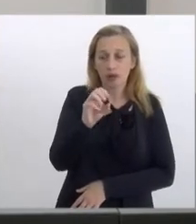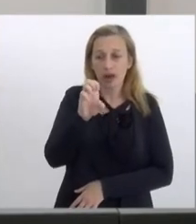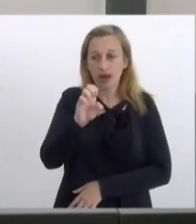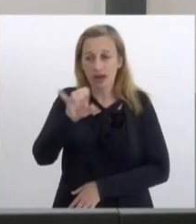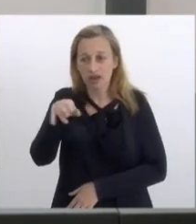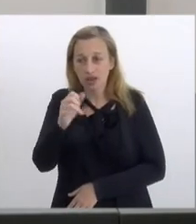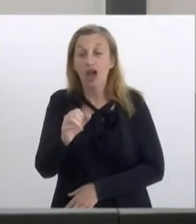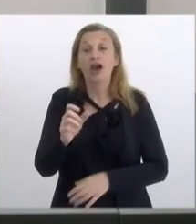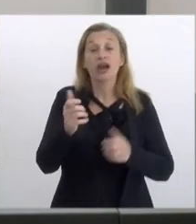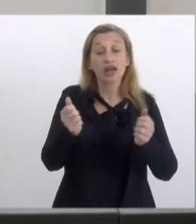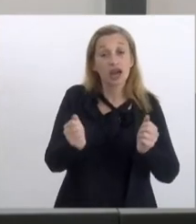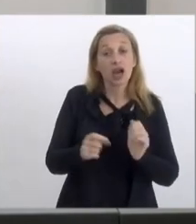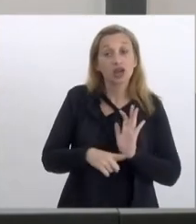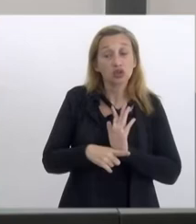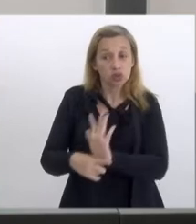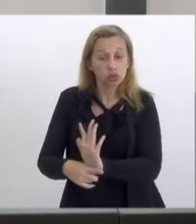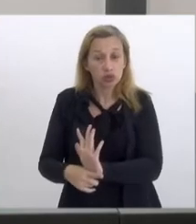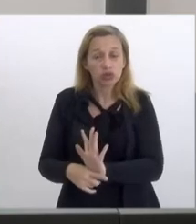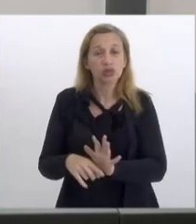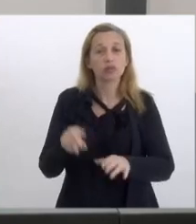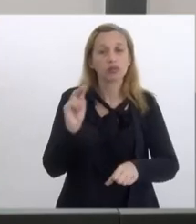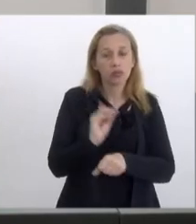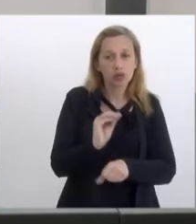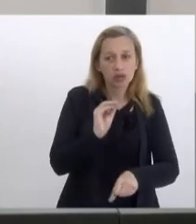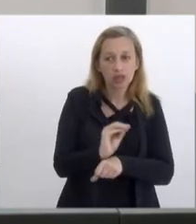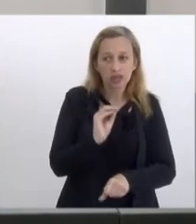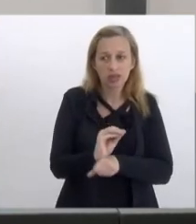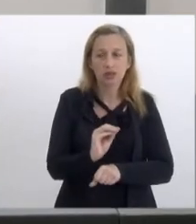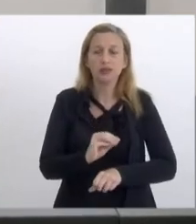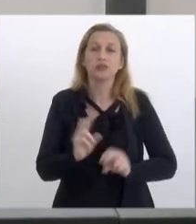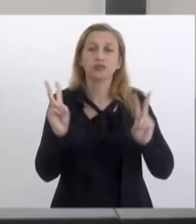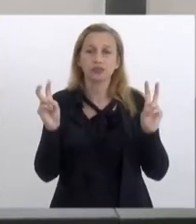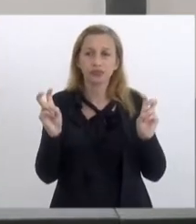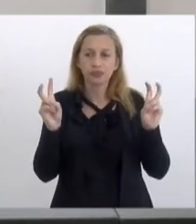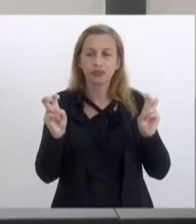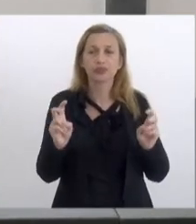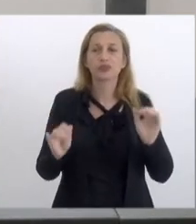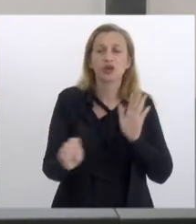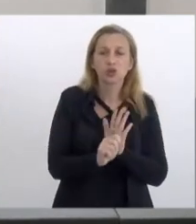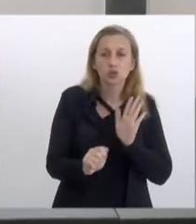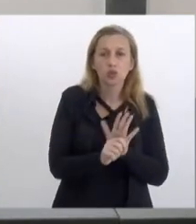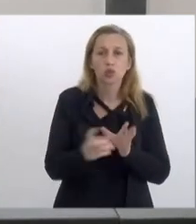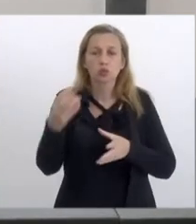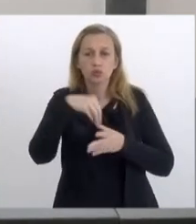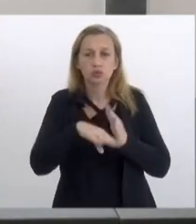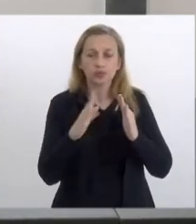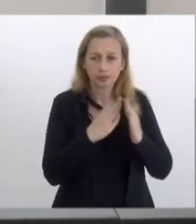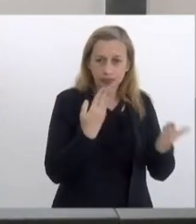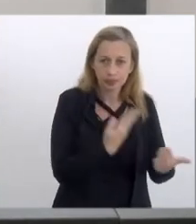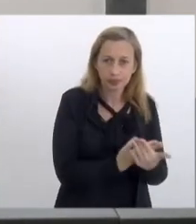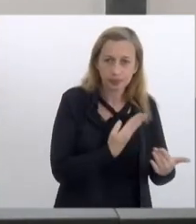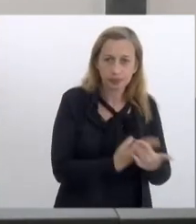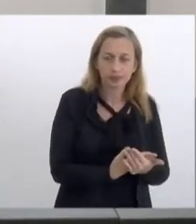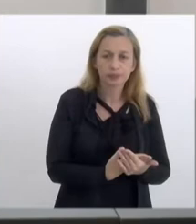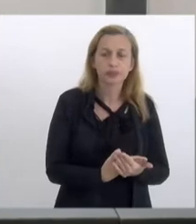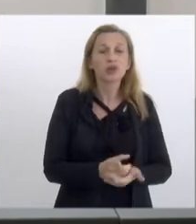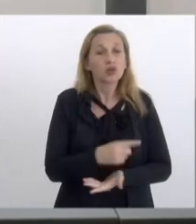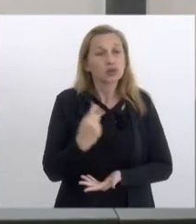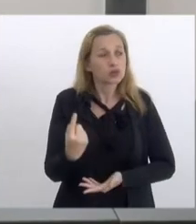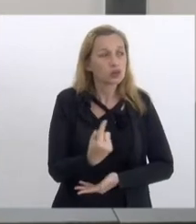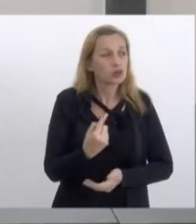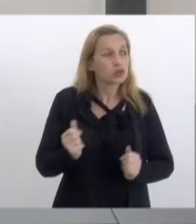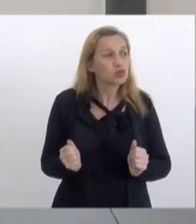ajuda muito na questão de prevenção às drogas dentro das escolas. E nós vamos